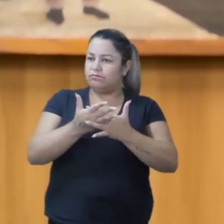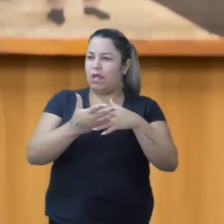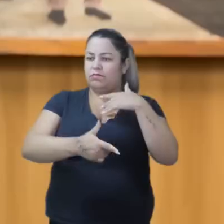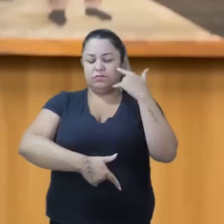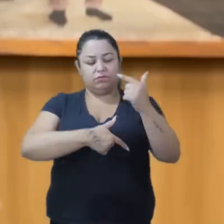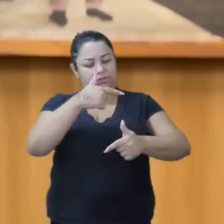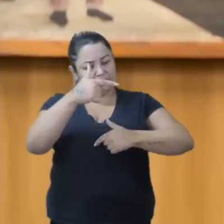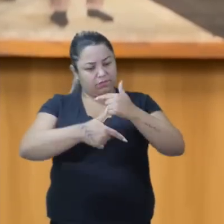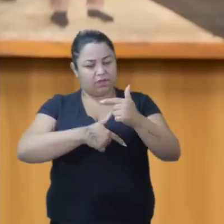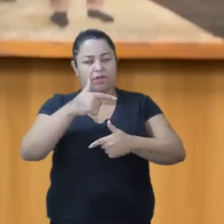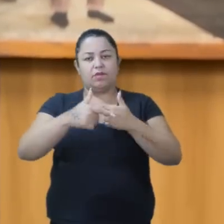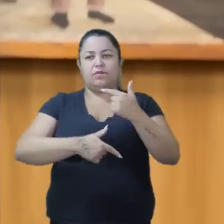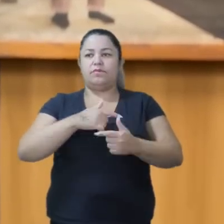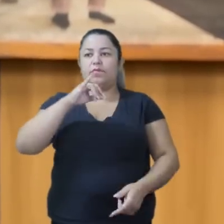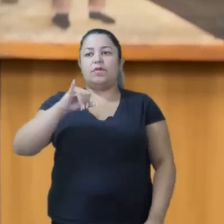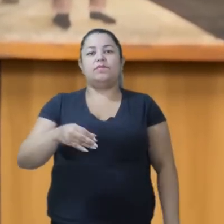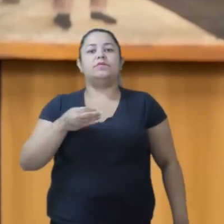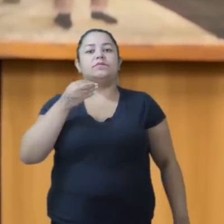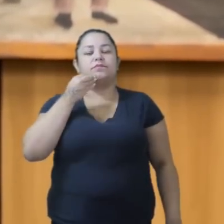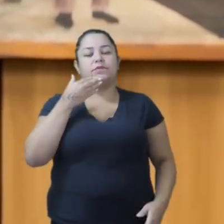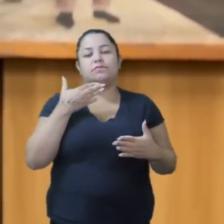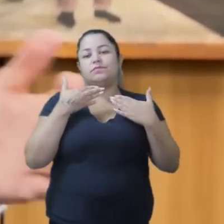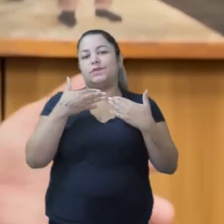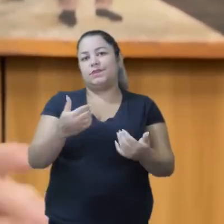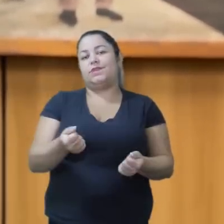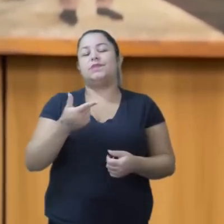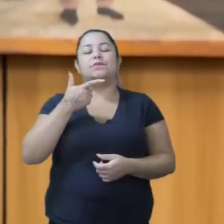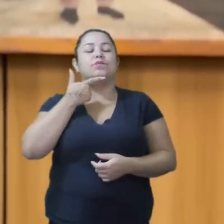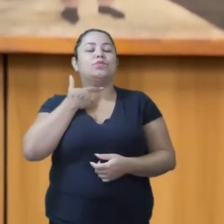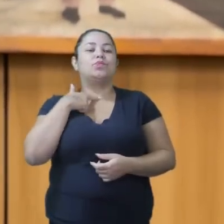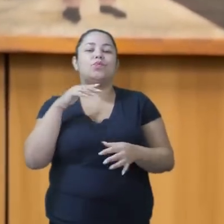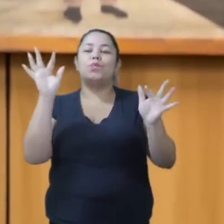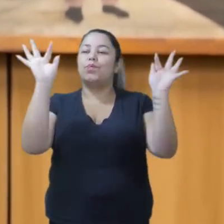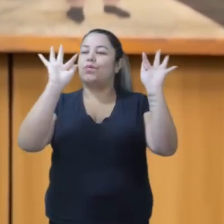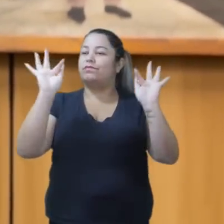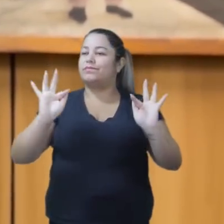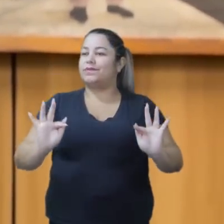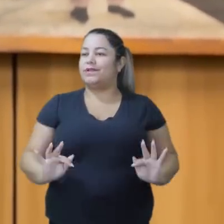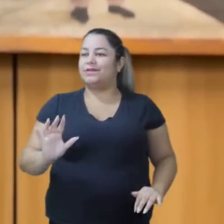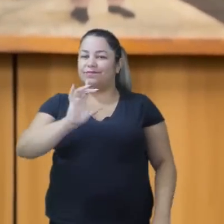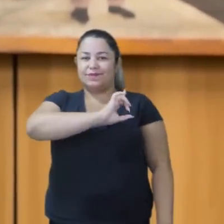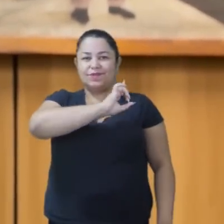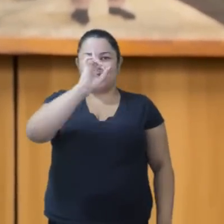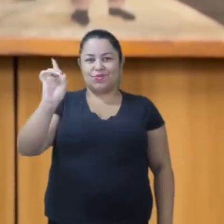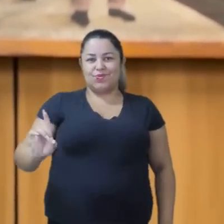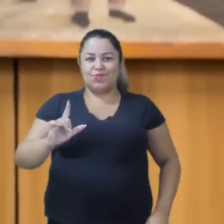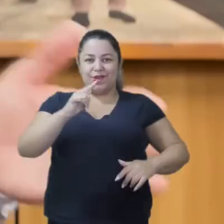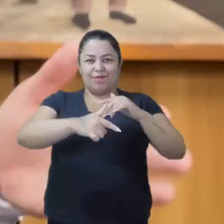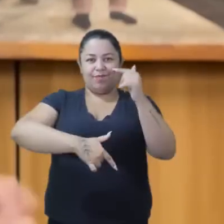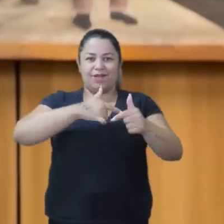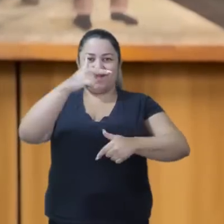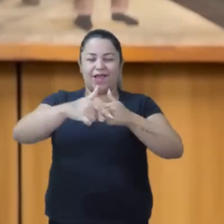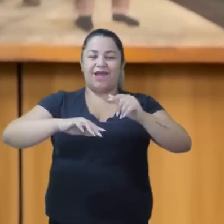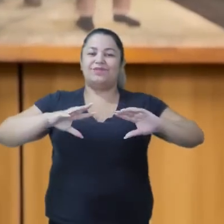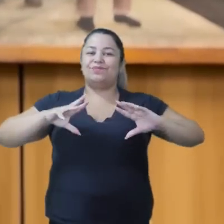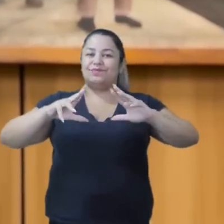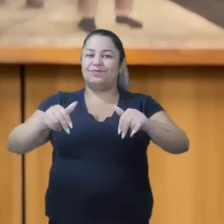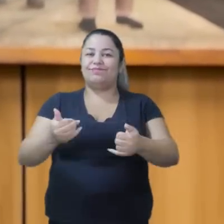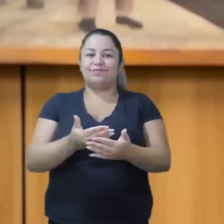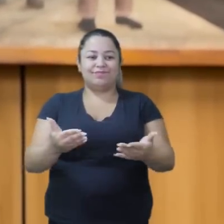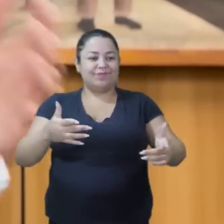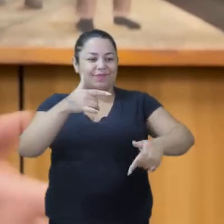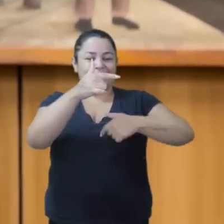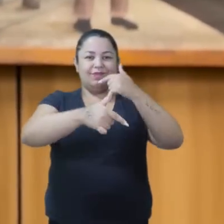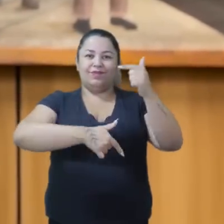trabalhadora. Aproveitem bem. Quero desejar um feliz Dia Internacional Trabalhadores e Trabalhadoras a todos os trabalhadores e